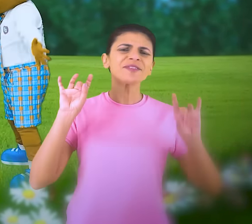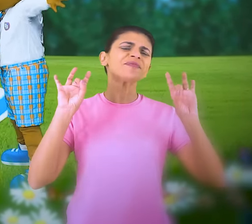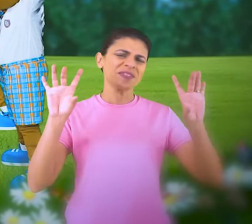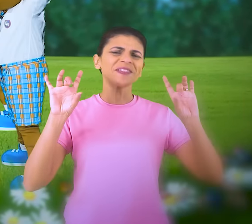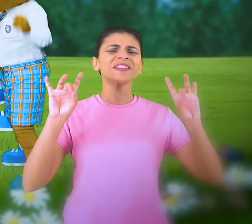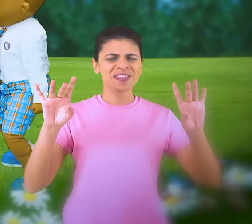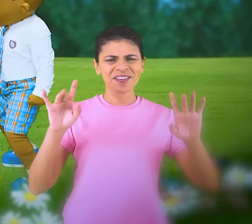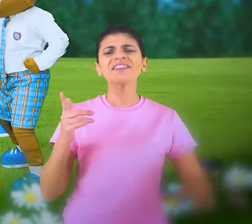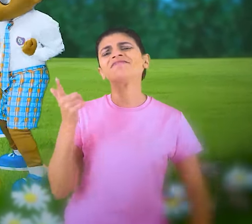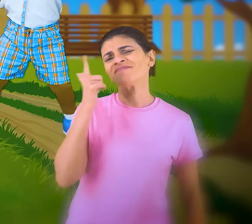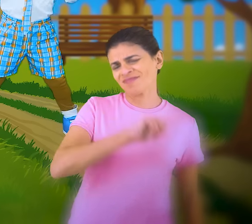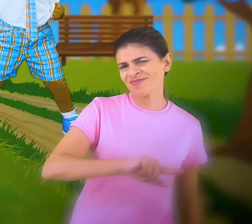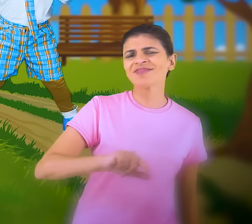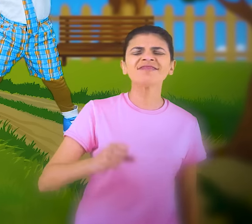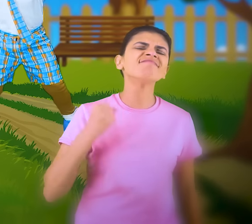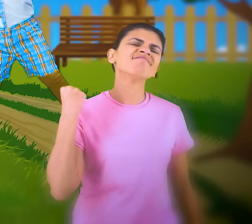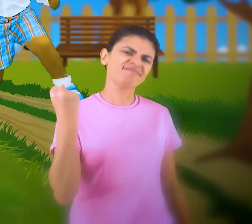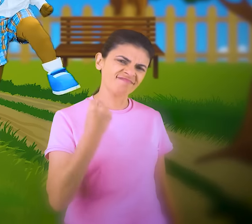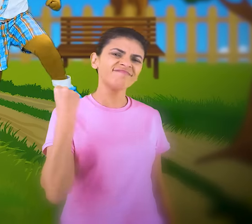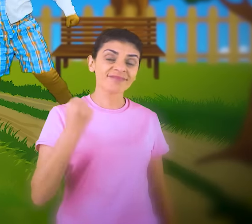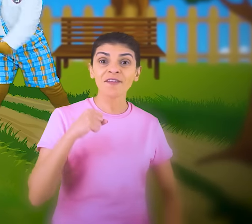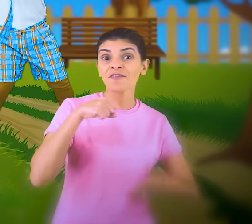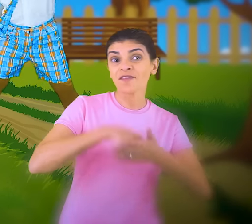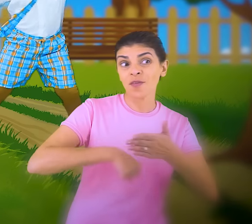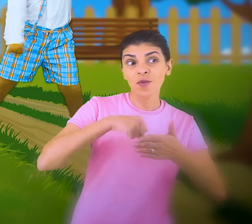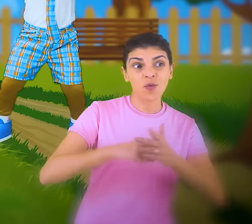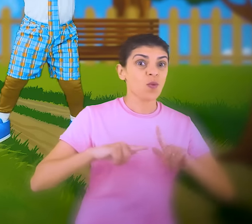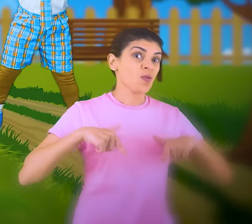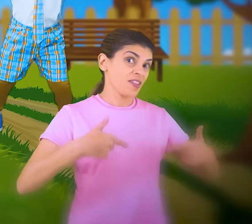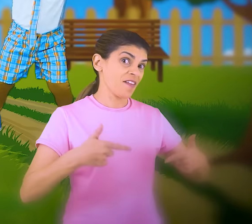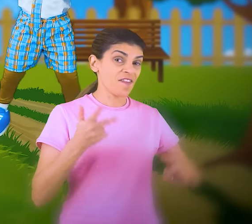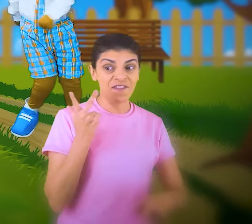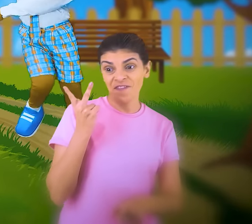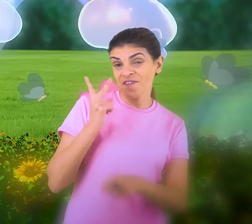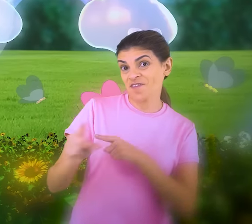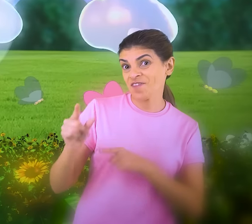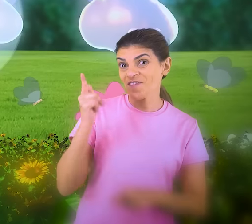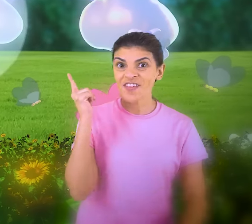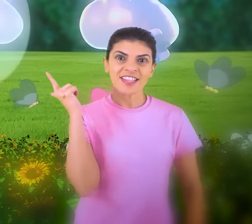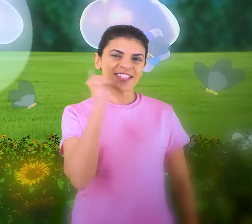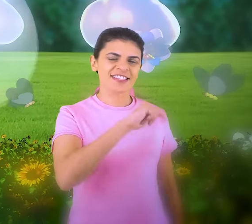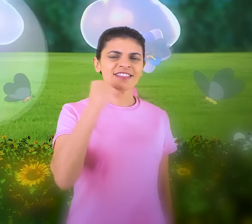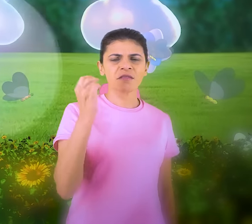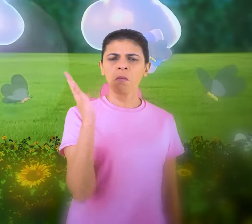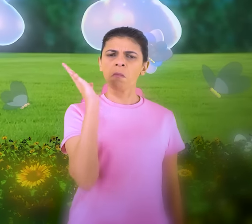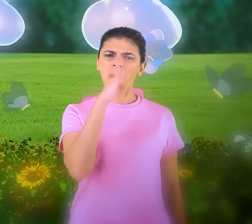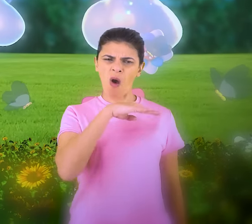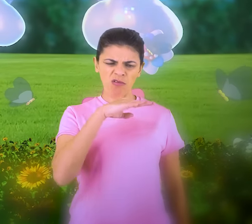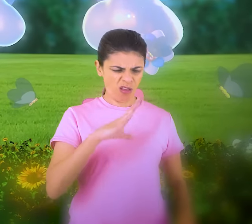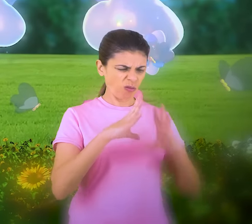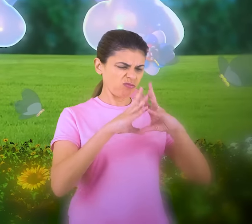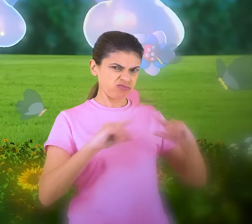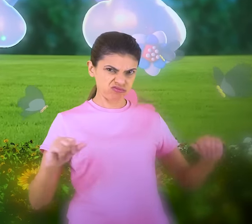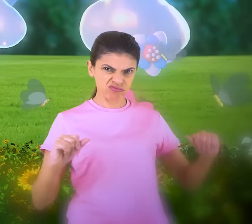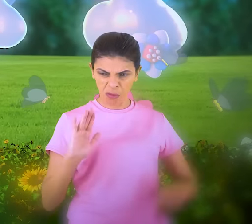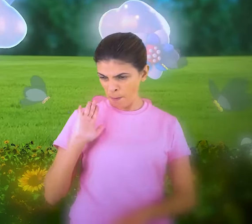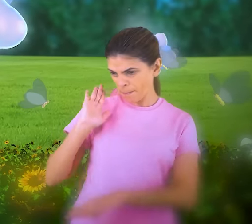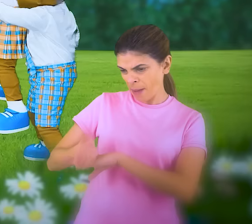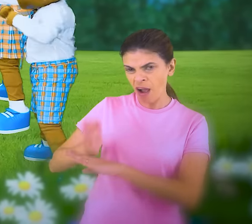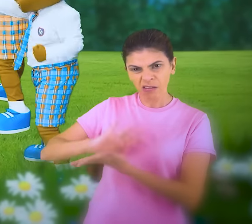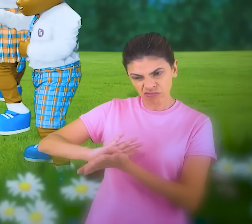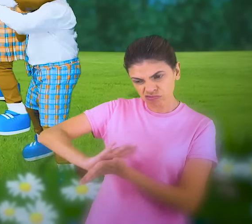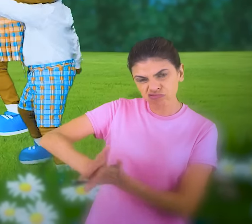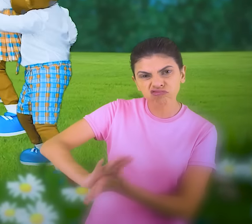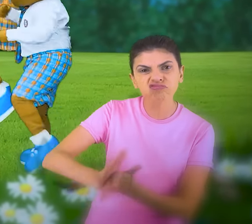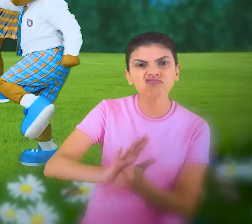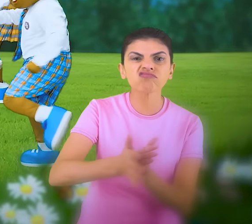vai acontecer. Nós vamos lutar, nós vamos vencer. Toda essa maldade não pode nos deter.